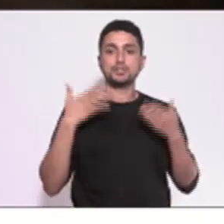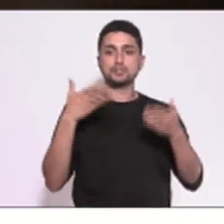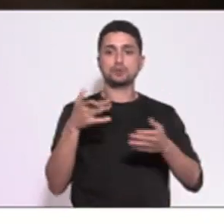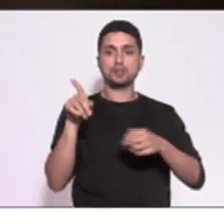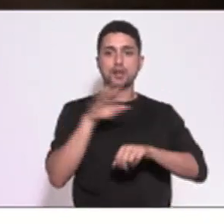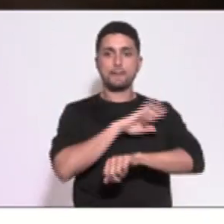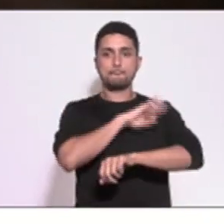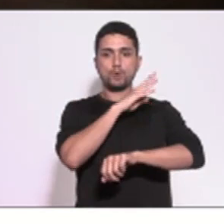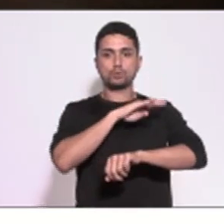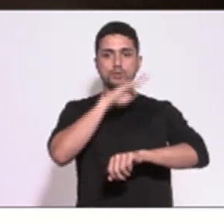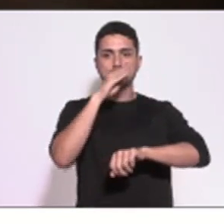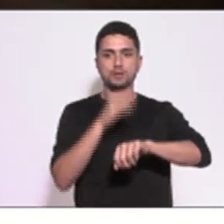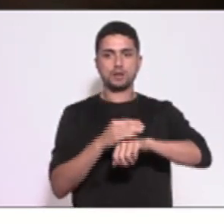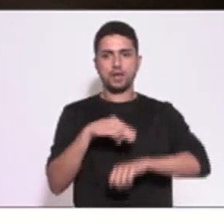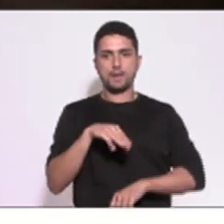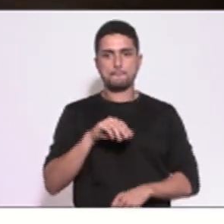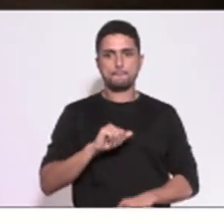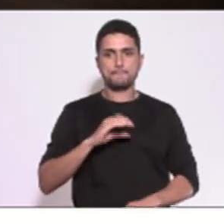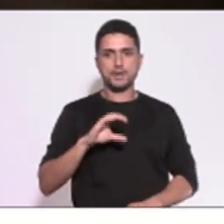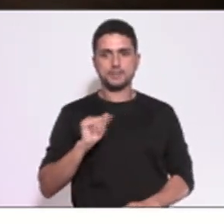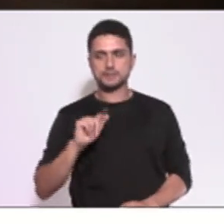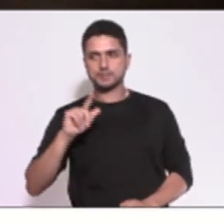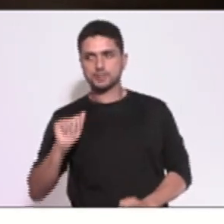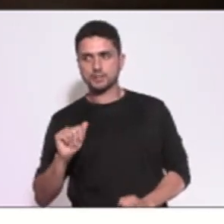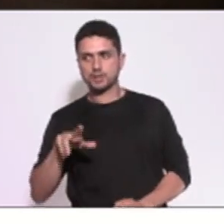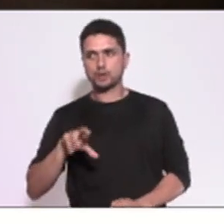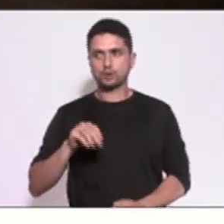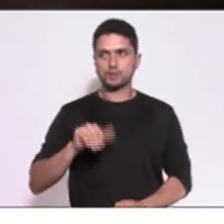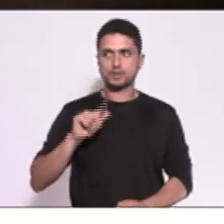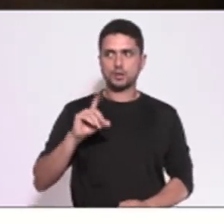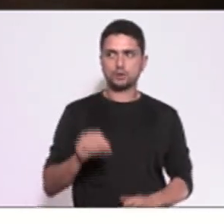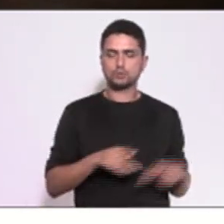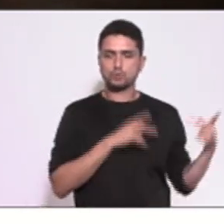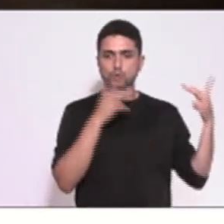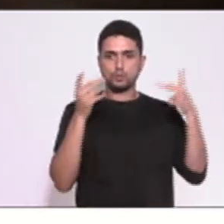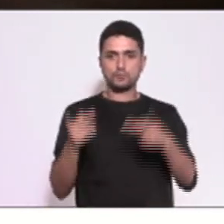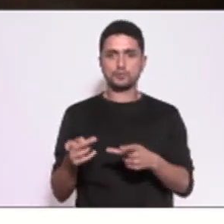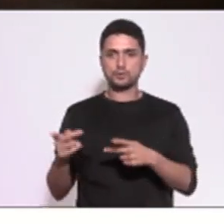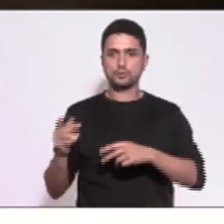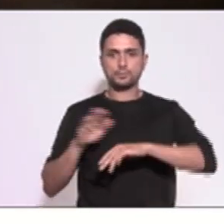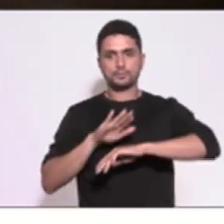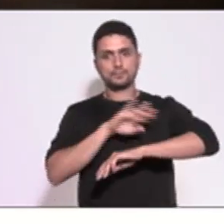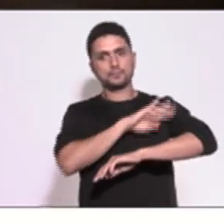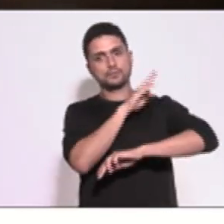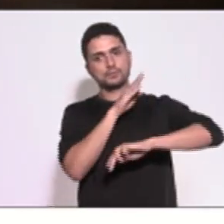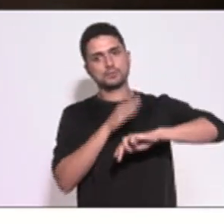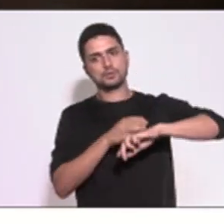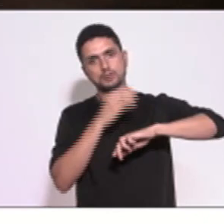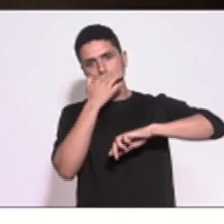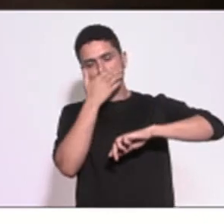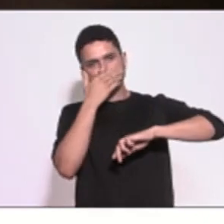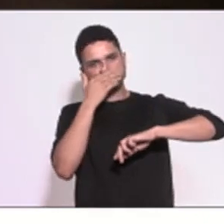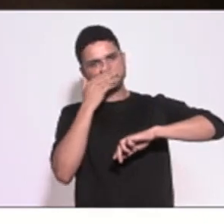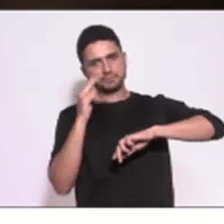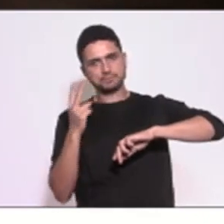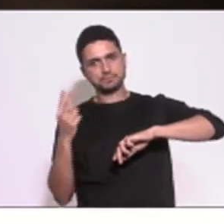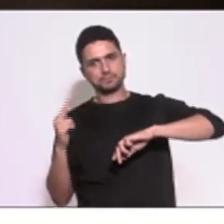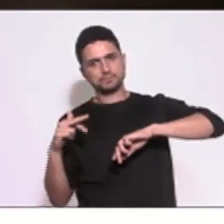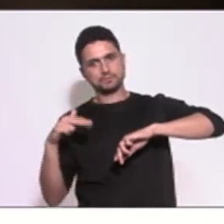Massada, Ronaldo me convidou para subir, ele nem lembra disso, para subir com ele sozinho, a